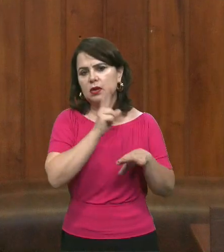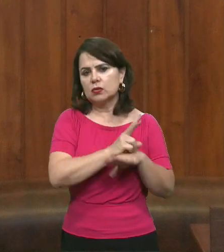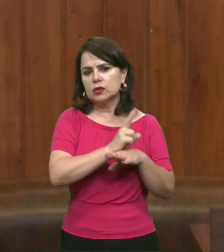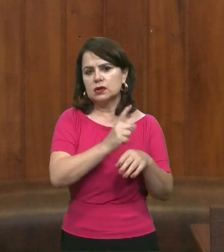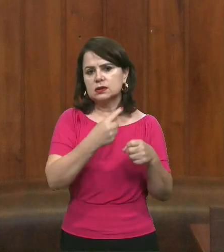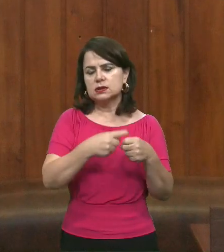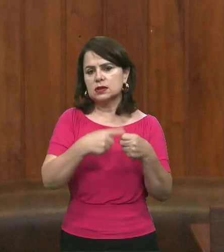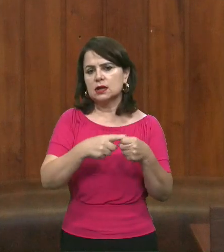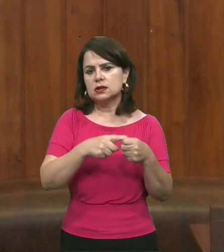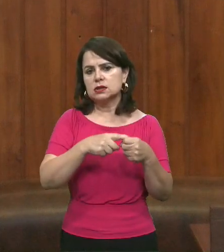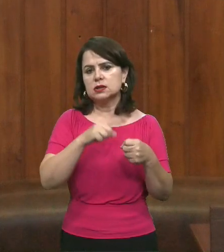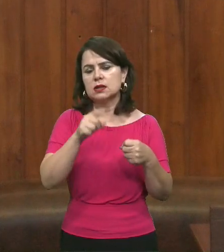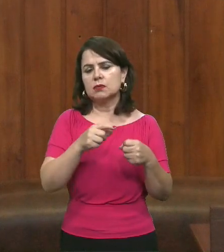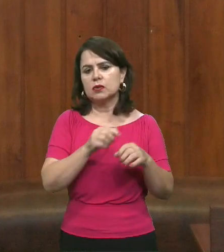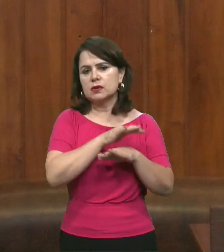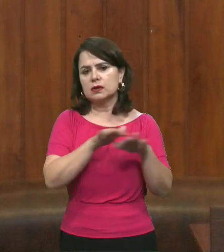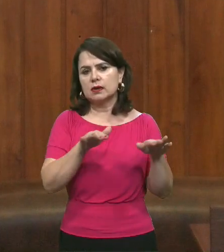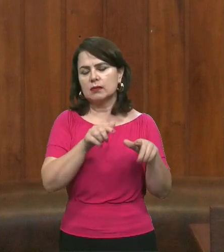nosso dinheiro.